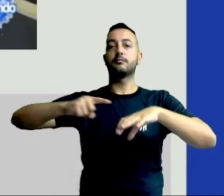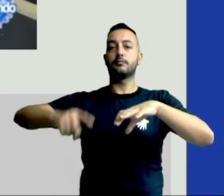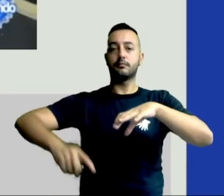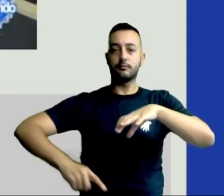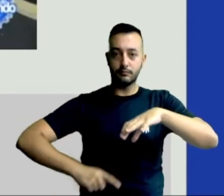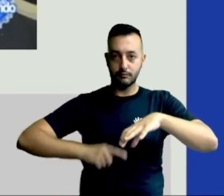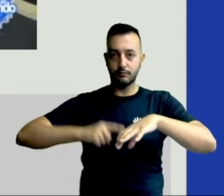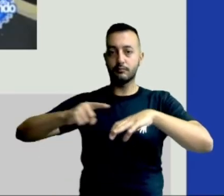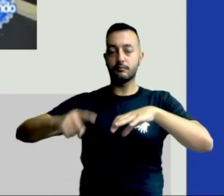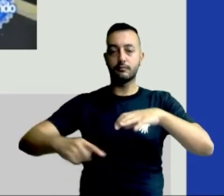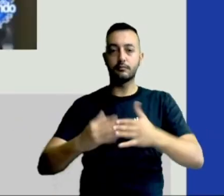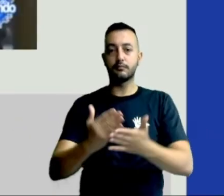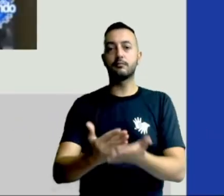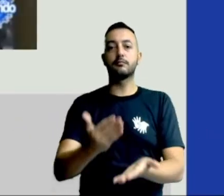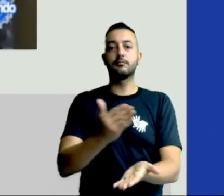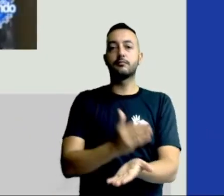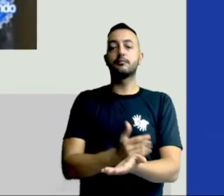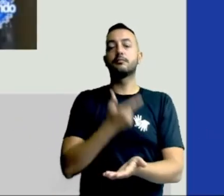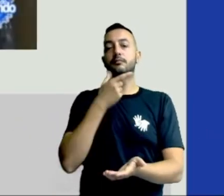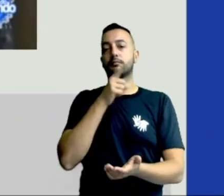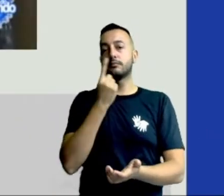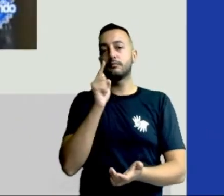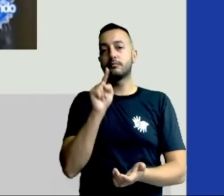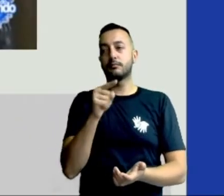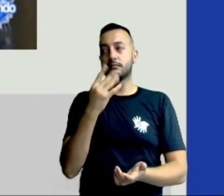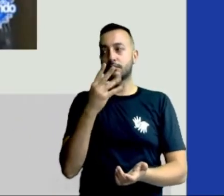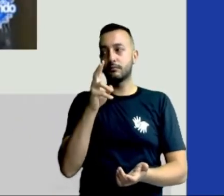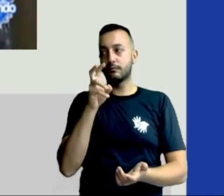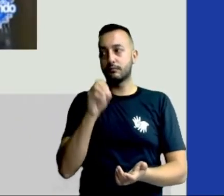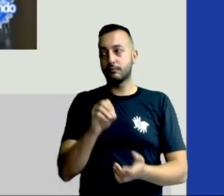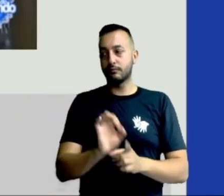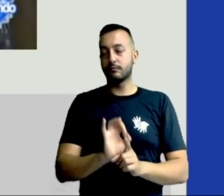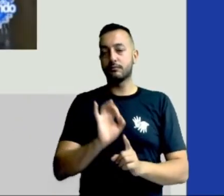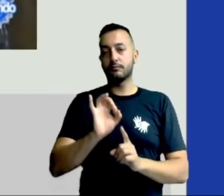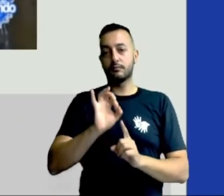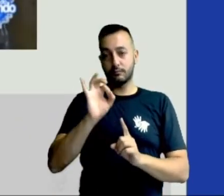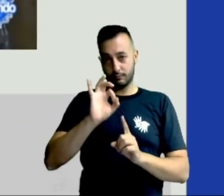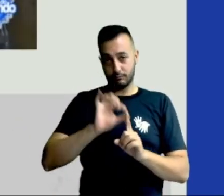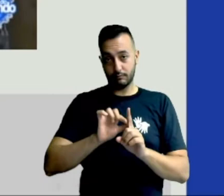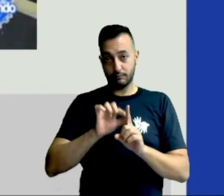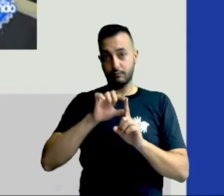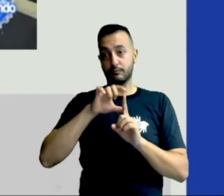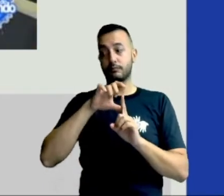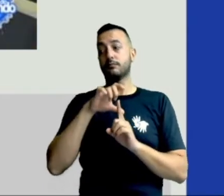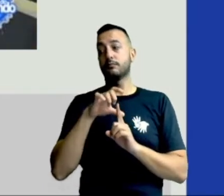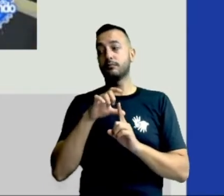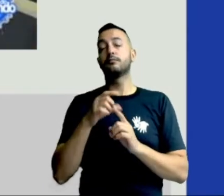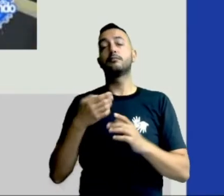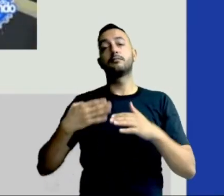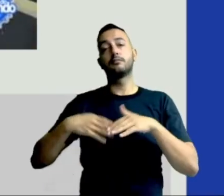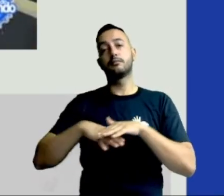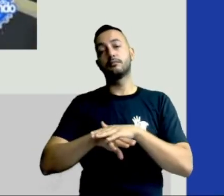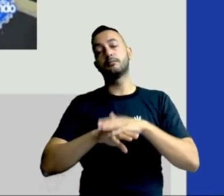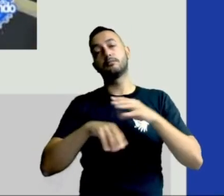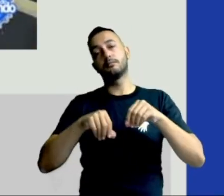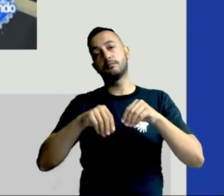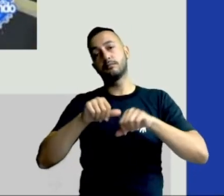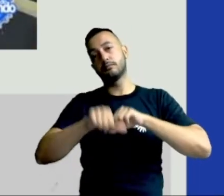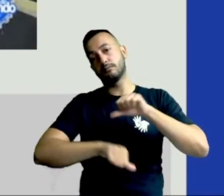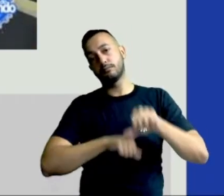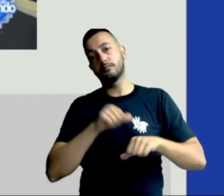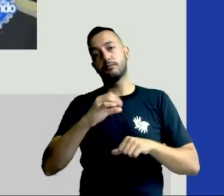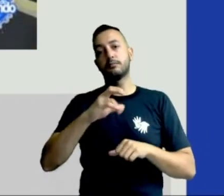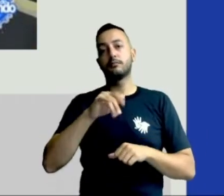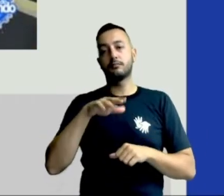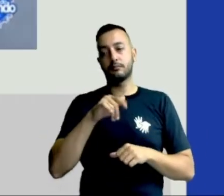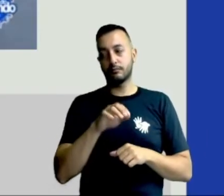pré-calcinação. Ele atinge 1450 graus dentro do forno, entra a farinha e na calcinação transforma-se no clinker, que